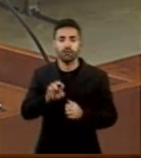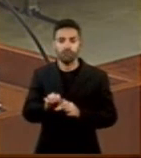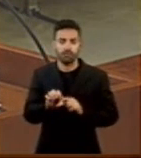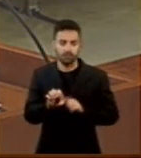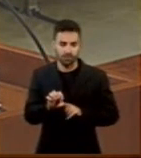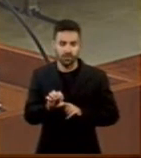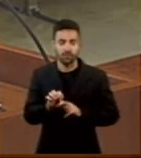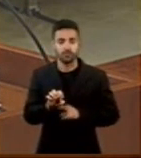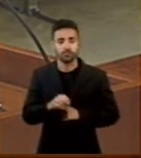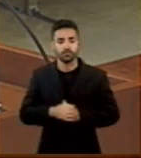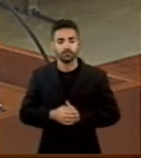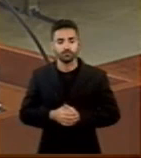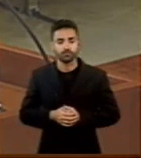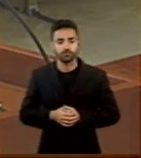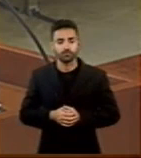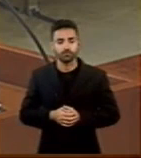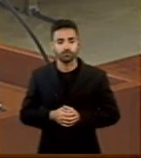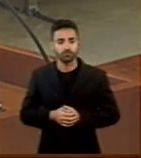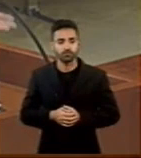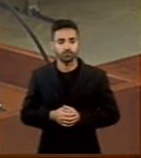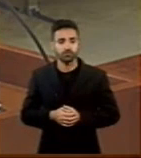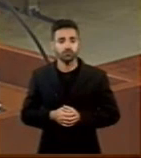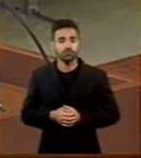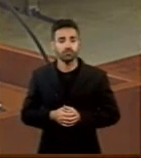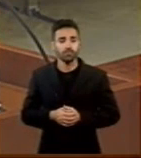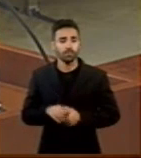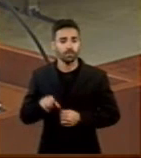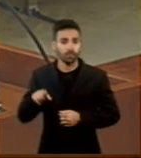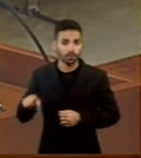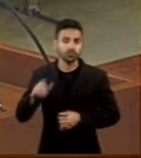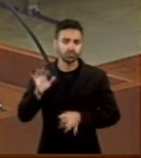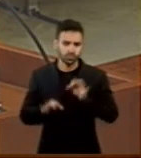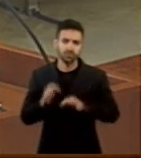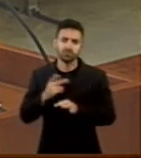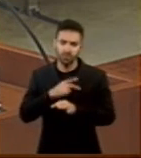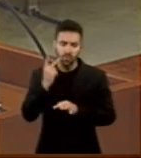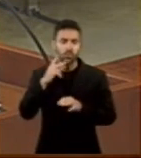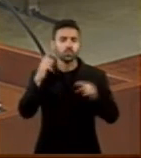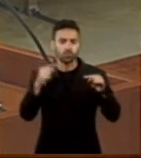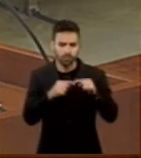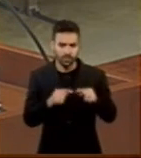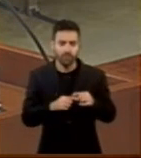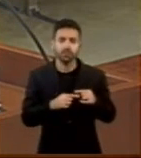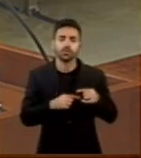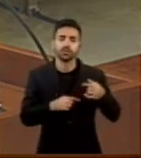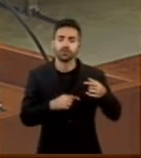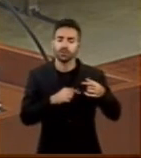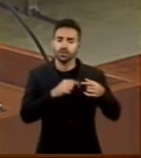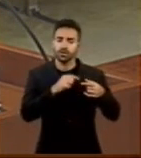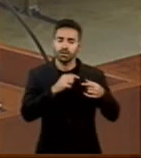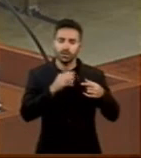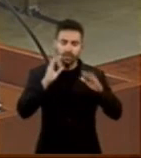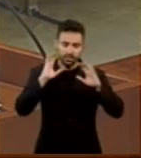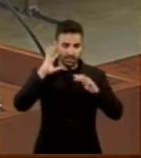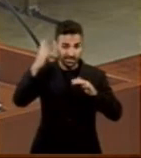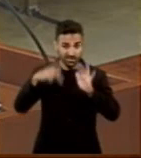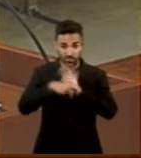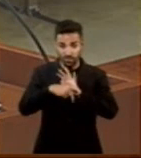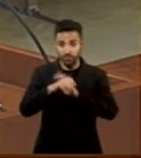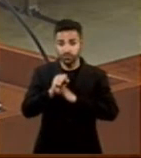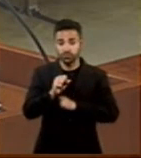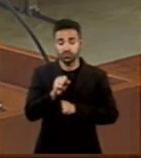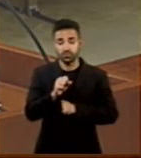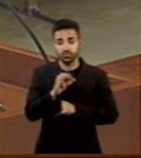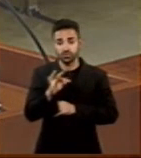deixando claro que ele entendeu que se aplicaria a súmula 339 do Supremo, a atual súmula 37, súmula